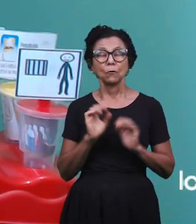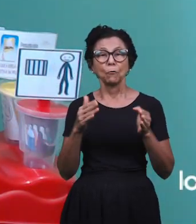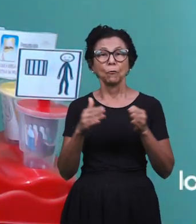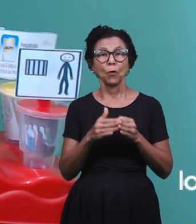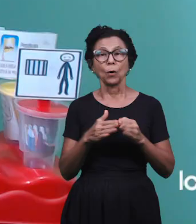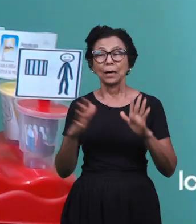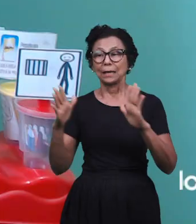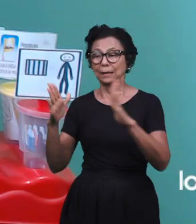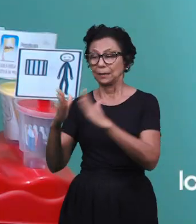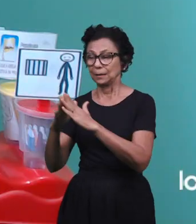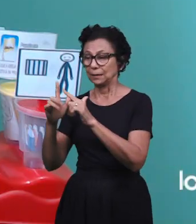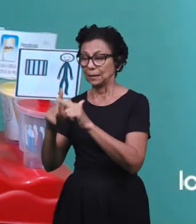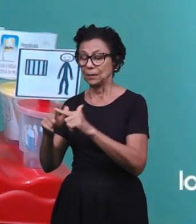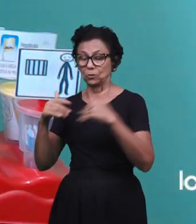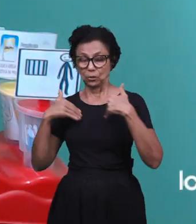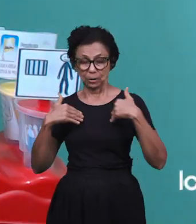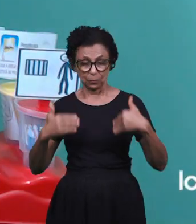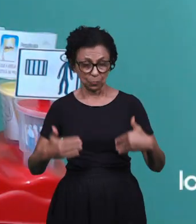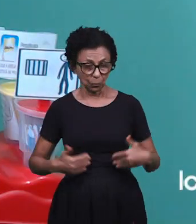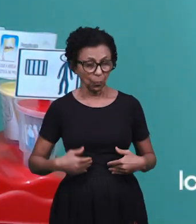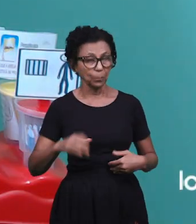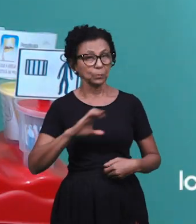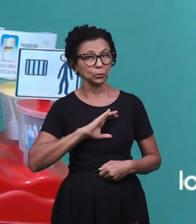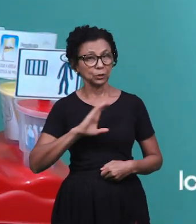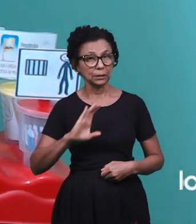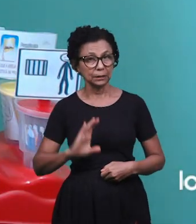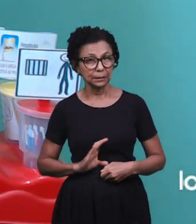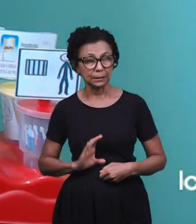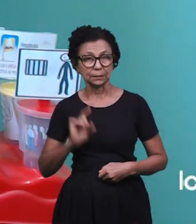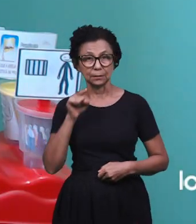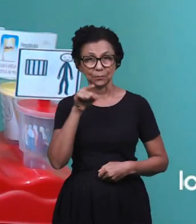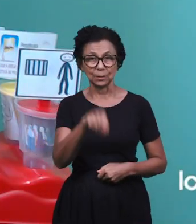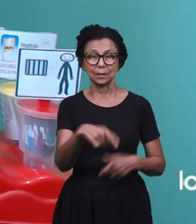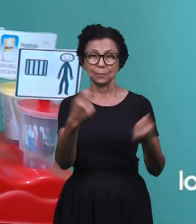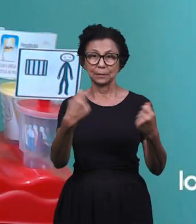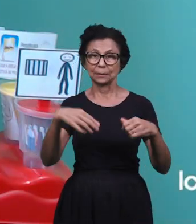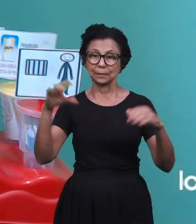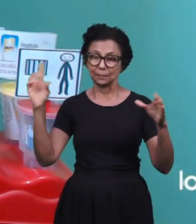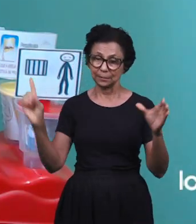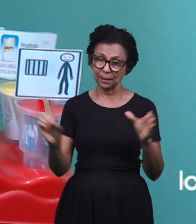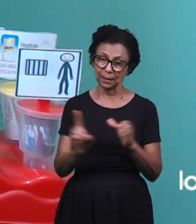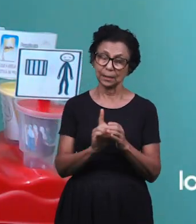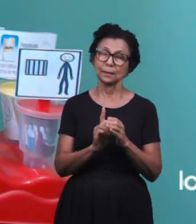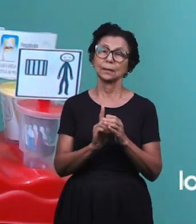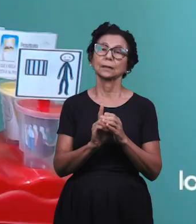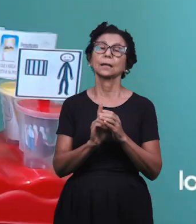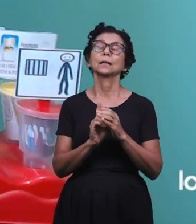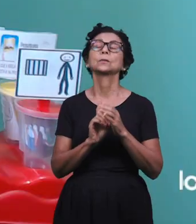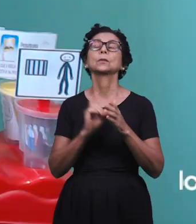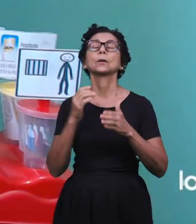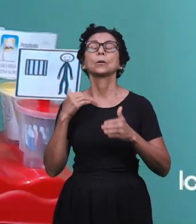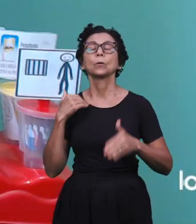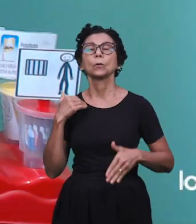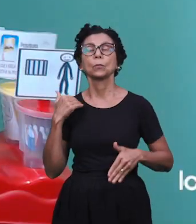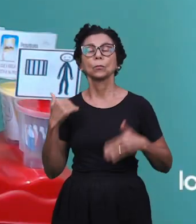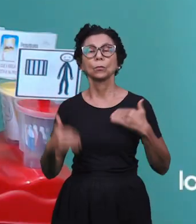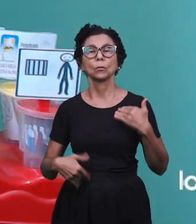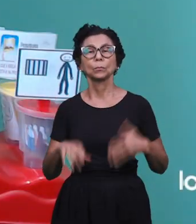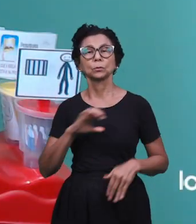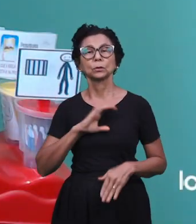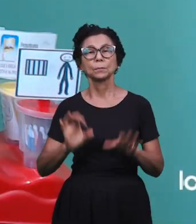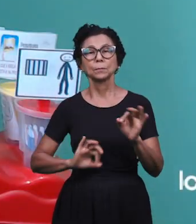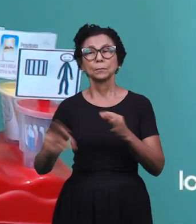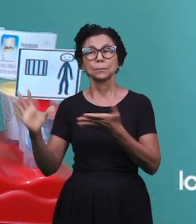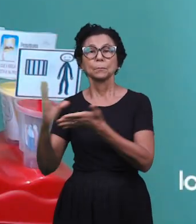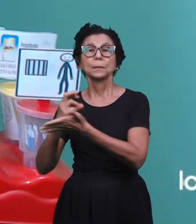somos corpo de Cristo e você precisa fazer parte deste corpo, o corpo que está preparado para o